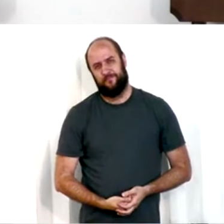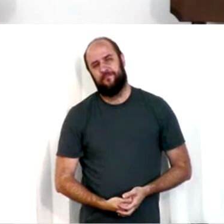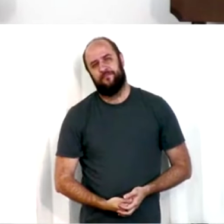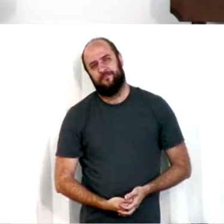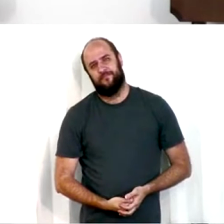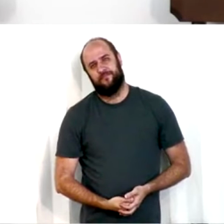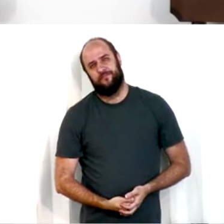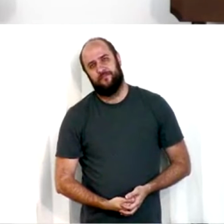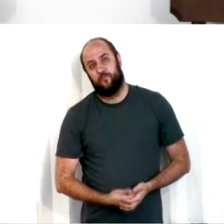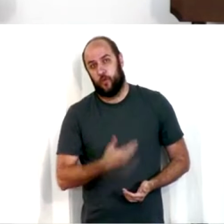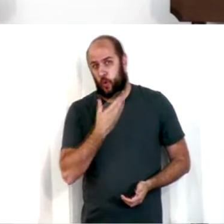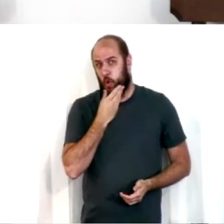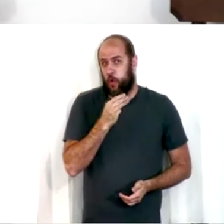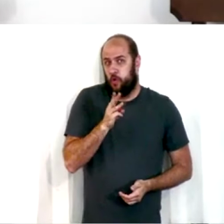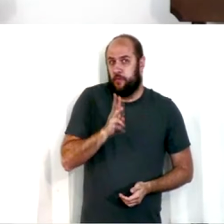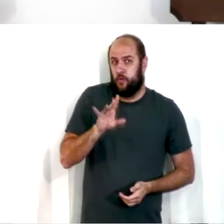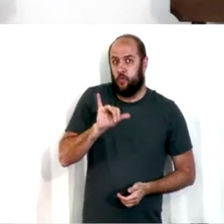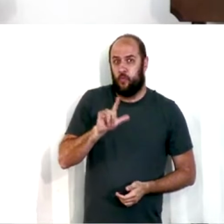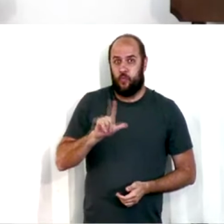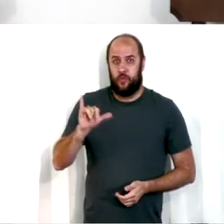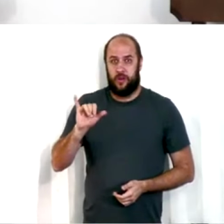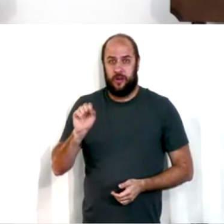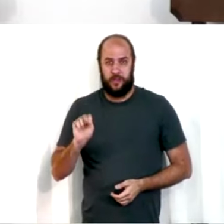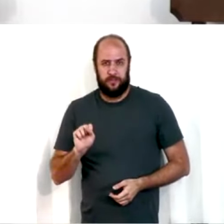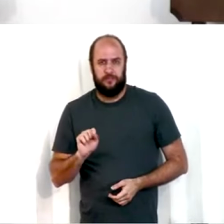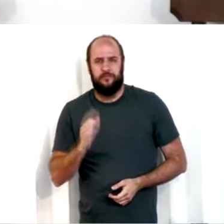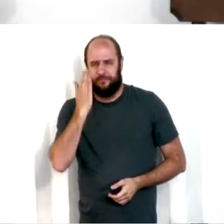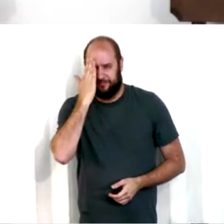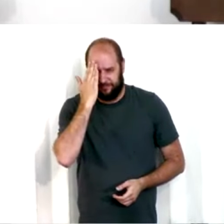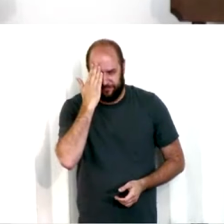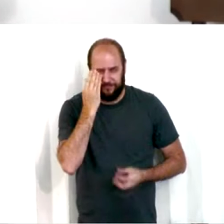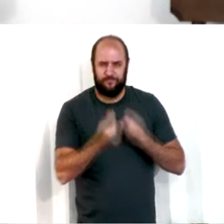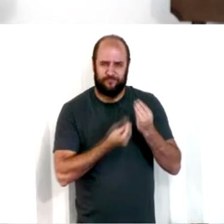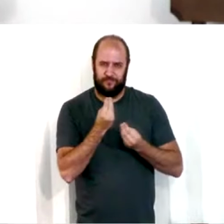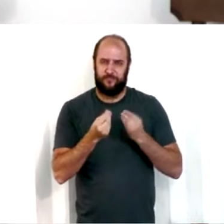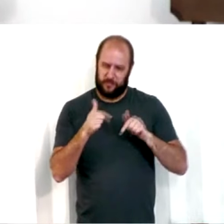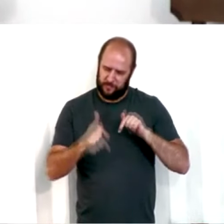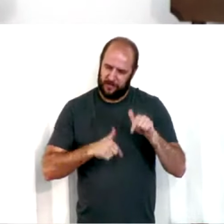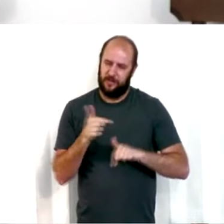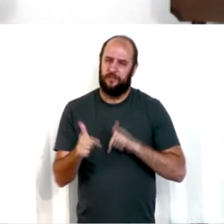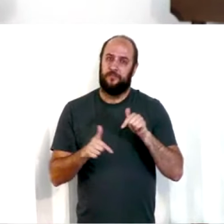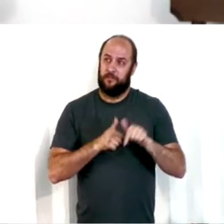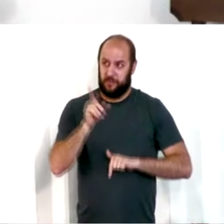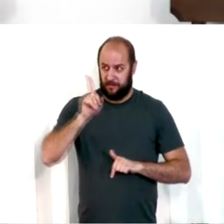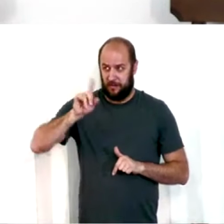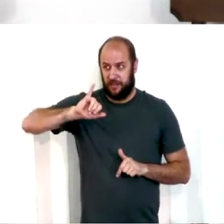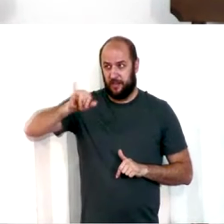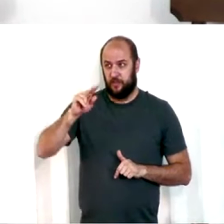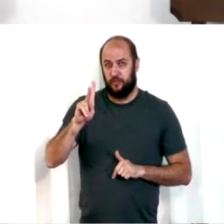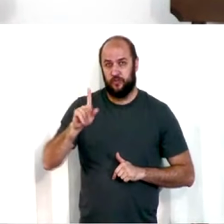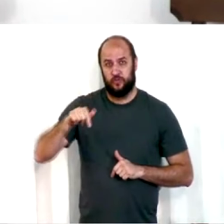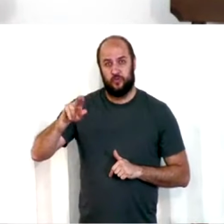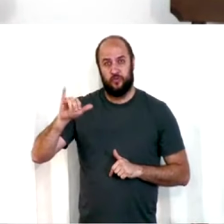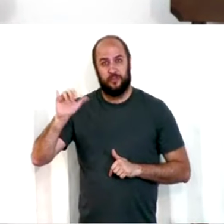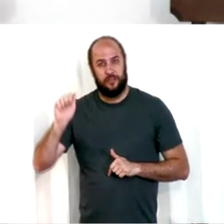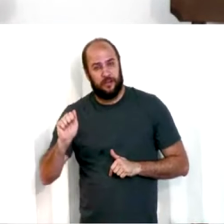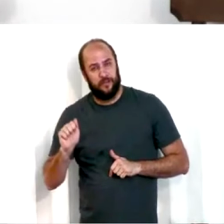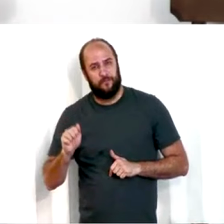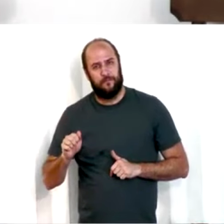Willis Banks sabia o que era sofrer dor de parto em favor da igreja. O seu trabalho em Juquiá, abrindo a sala da sua